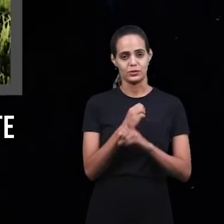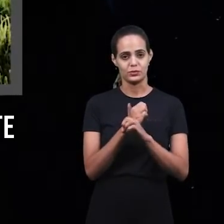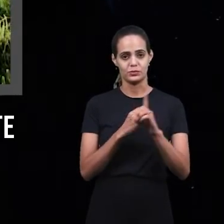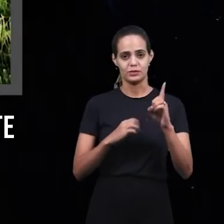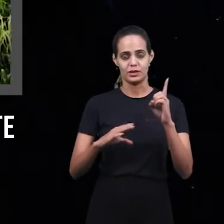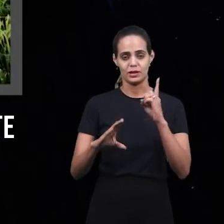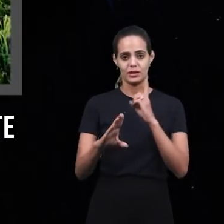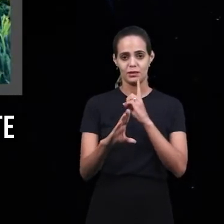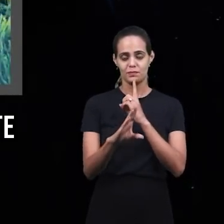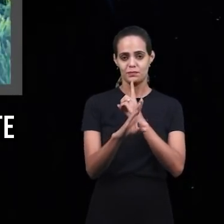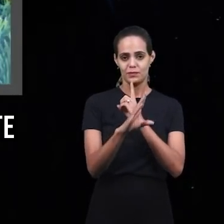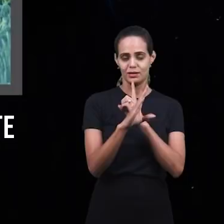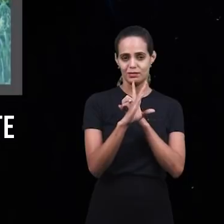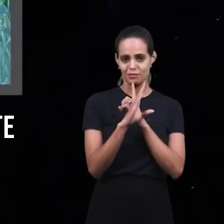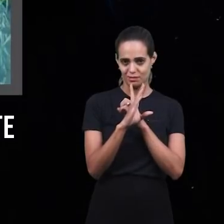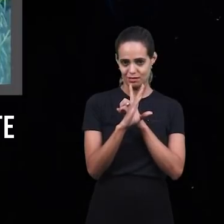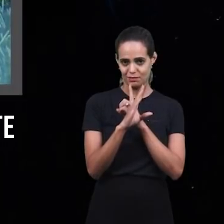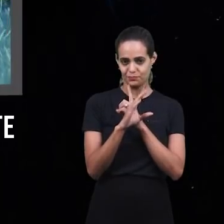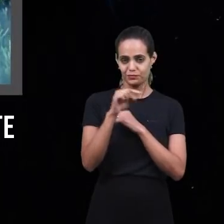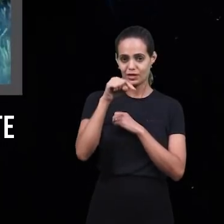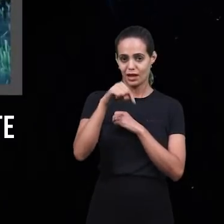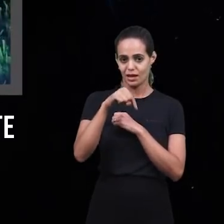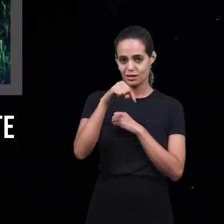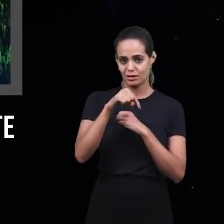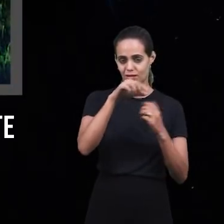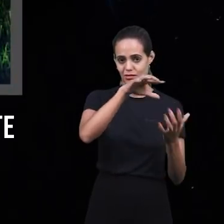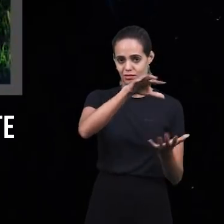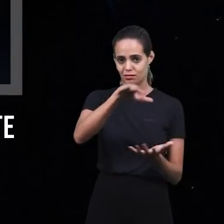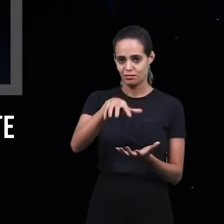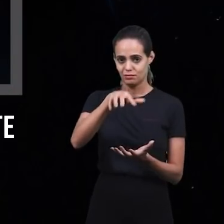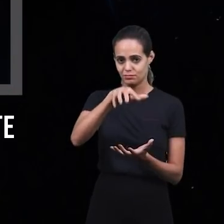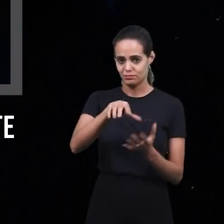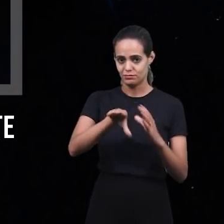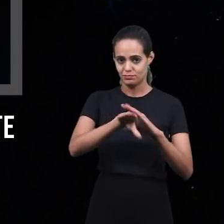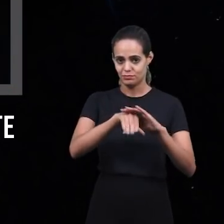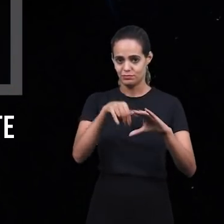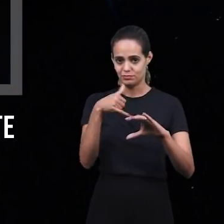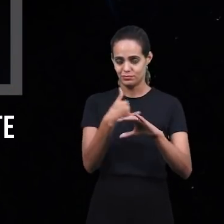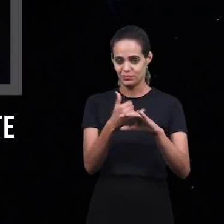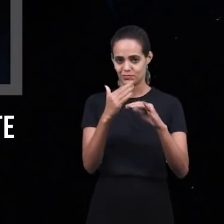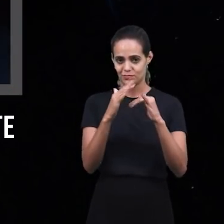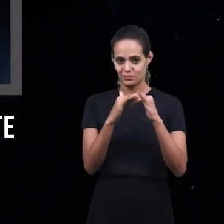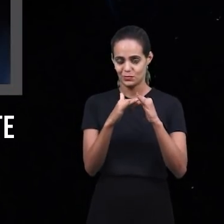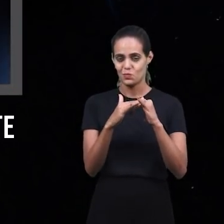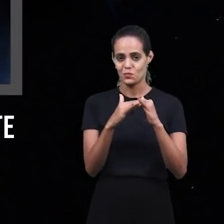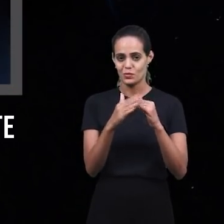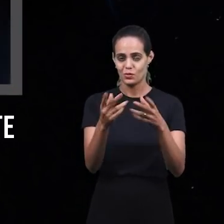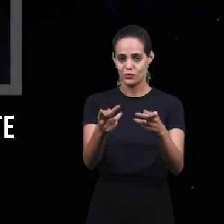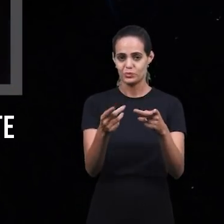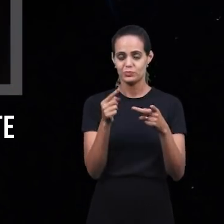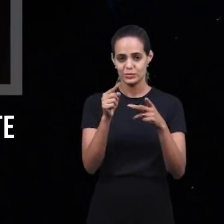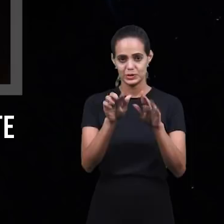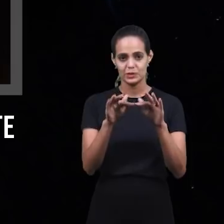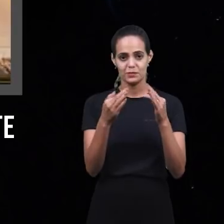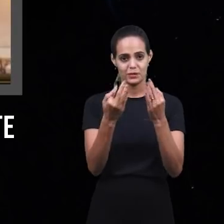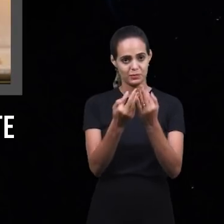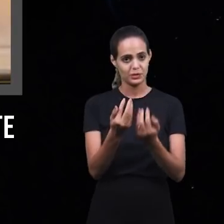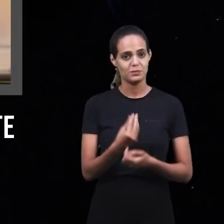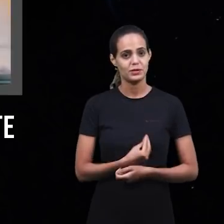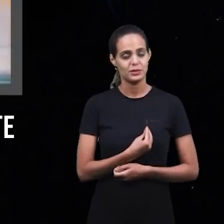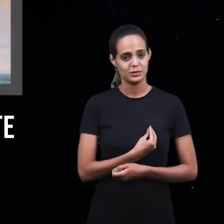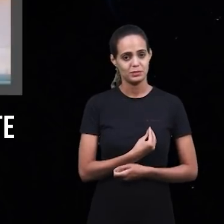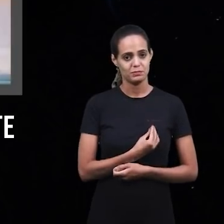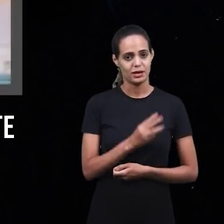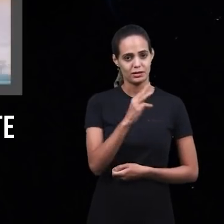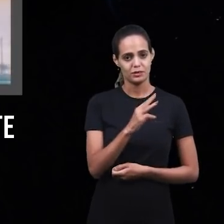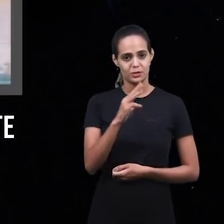Dominical, transmitidas por esse canal. Convidamos você e sua família para participarem. Compartilhe esse link, passe para